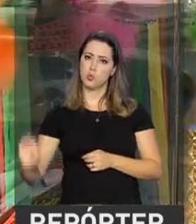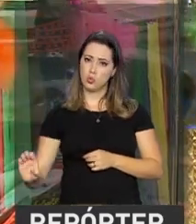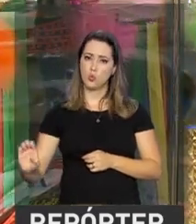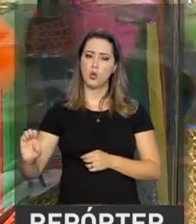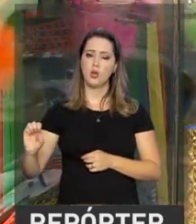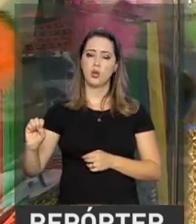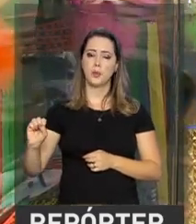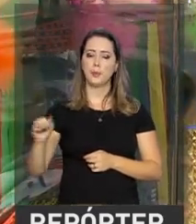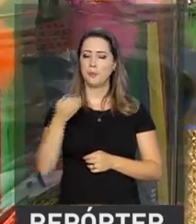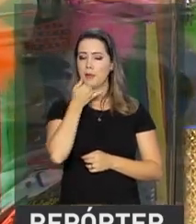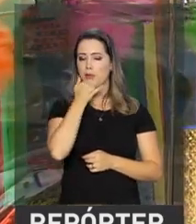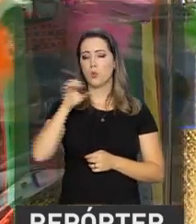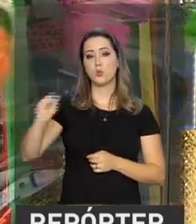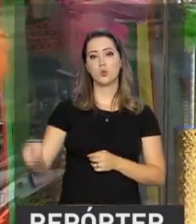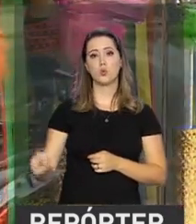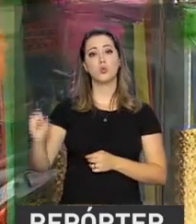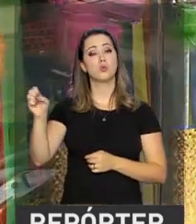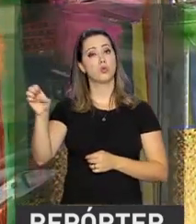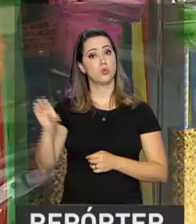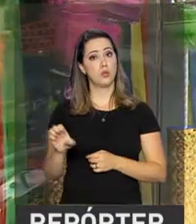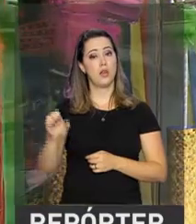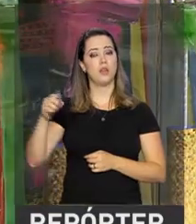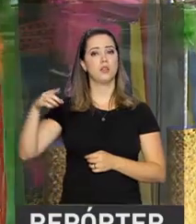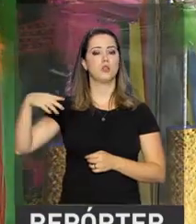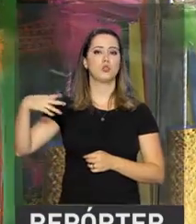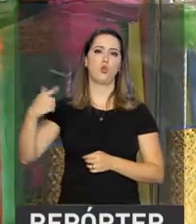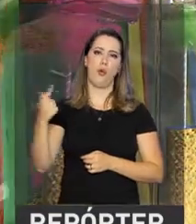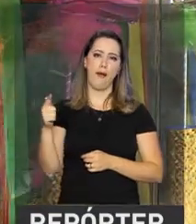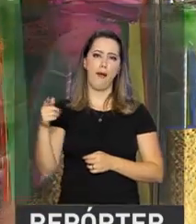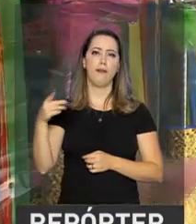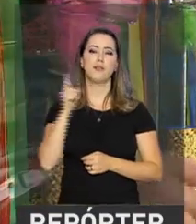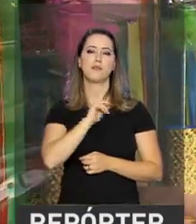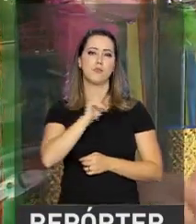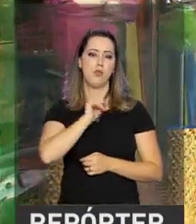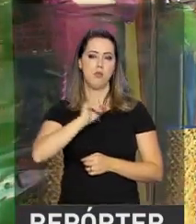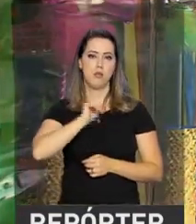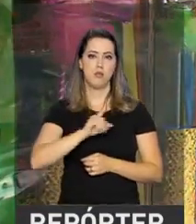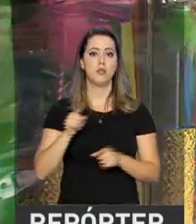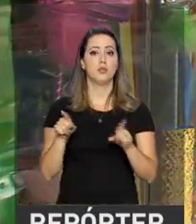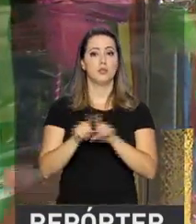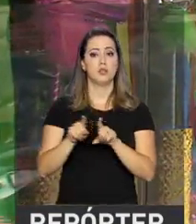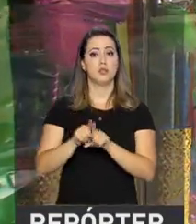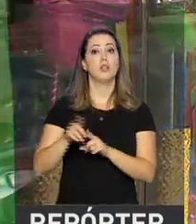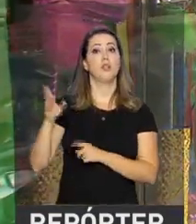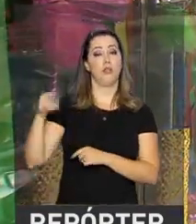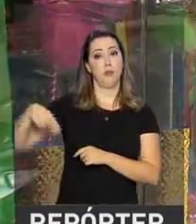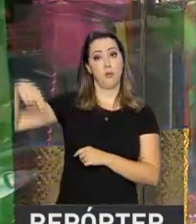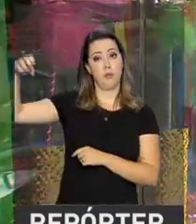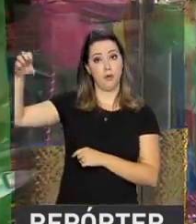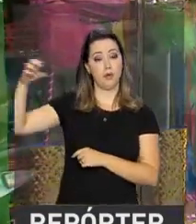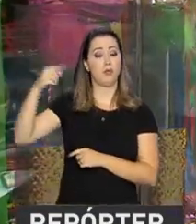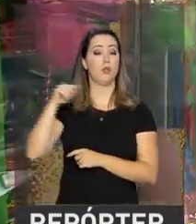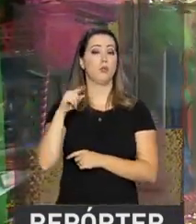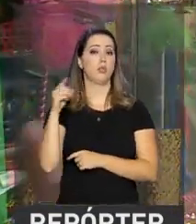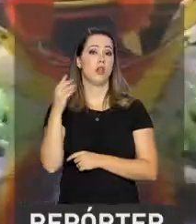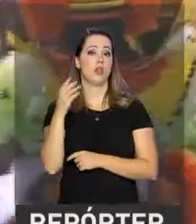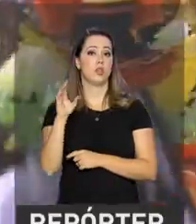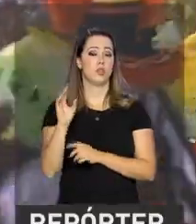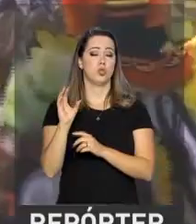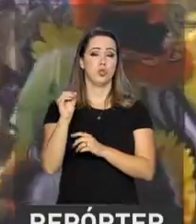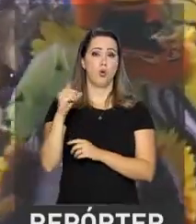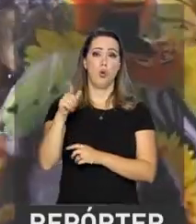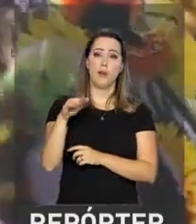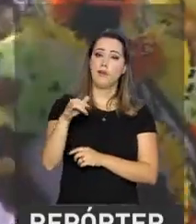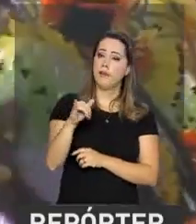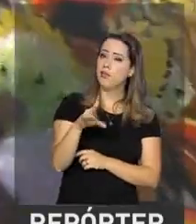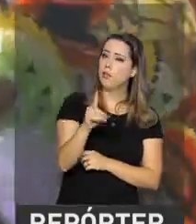para os carnavais no interior de Minas e de Goiás, e para o Carnaval de Olinda, amo o Carnaval de Salvador. Este